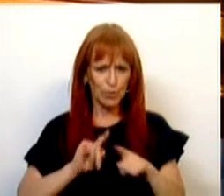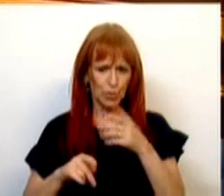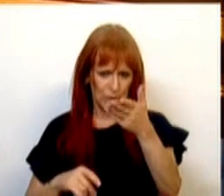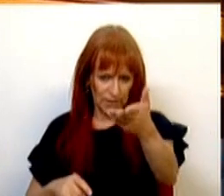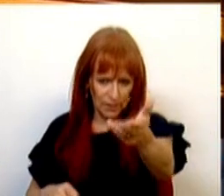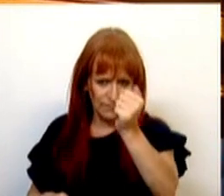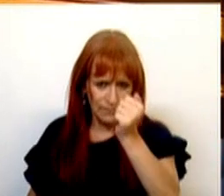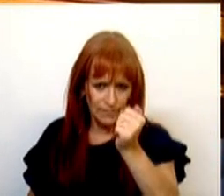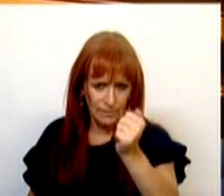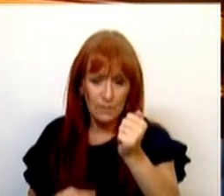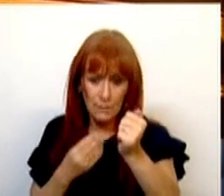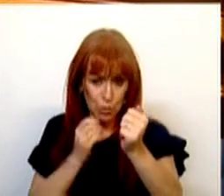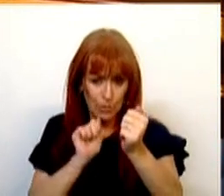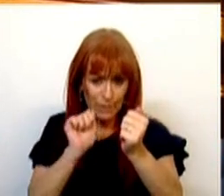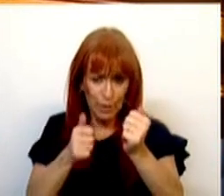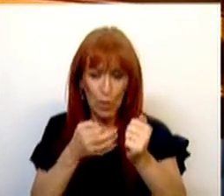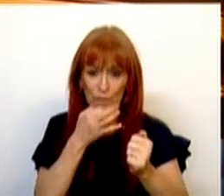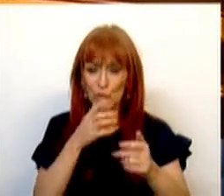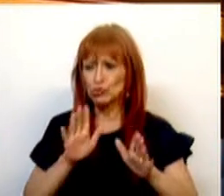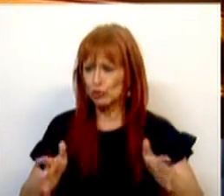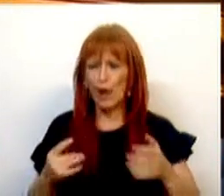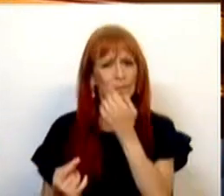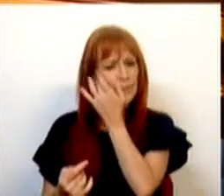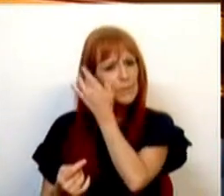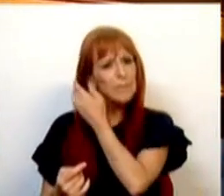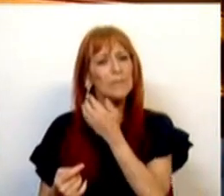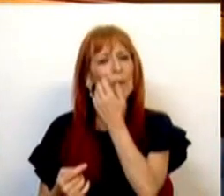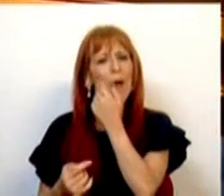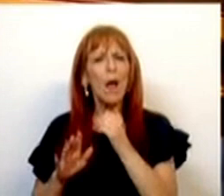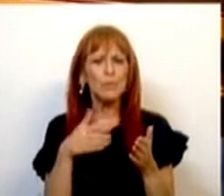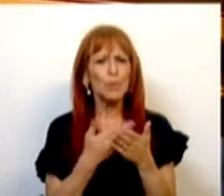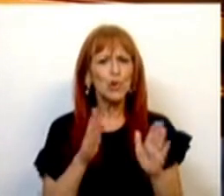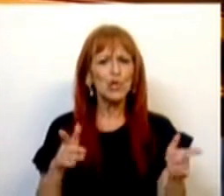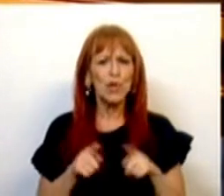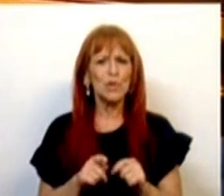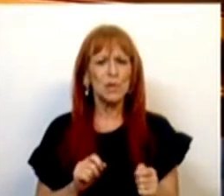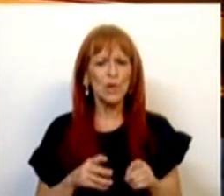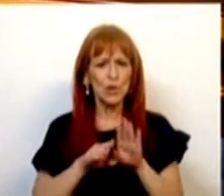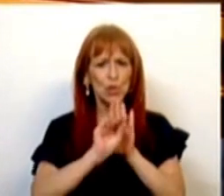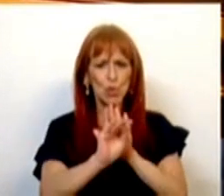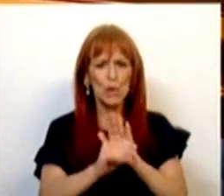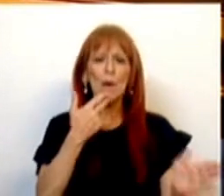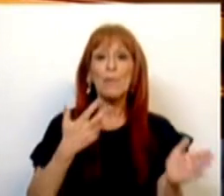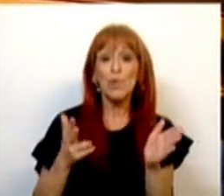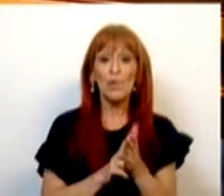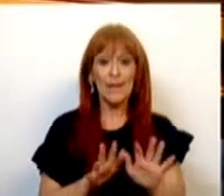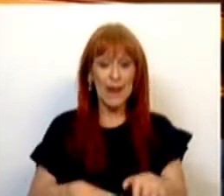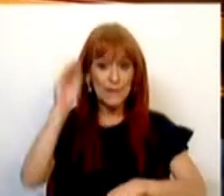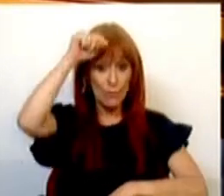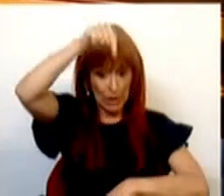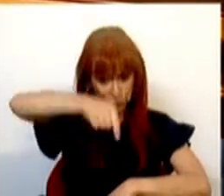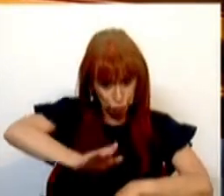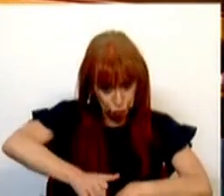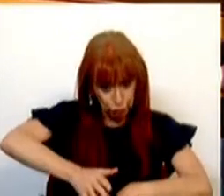deputada muito bem falou e que já foi aqui alvo de propostas de resolução aprovadas nesta Assembleia da